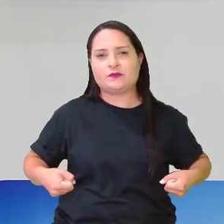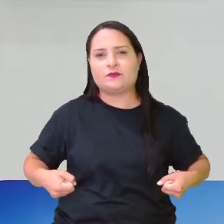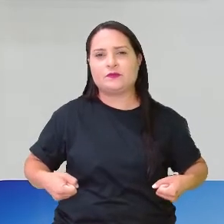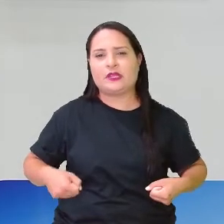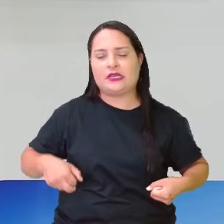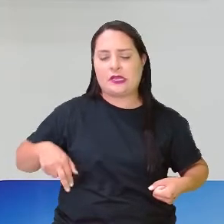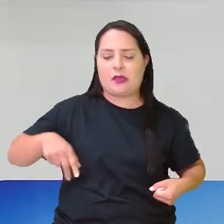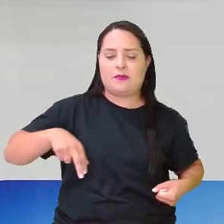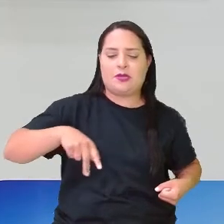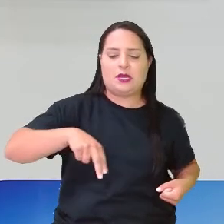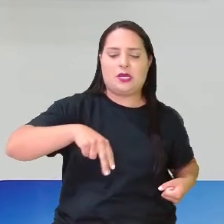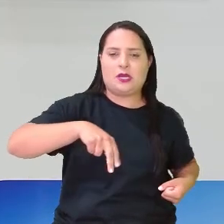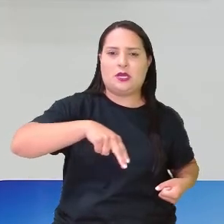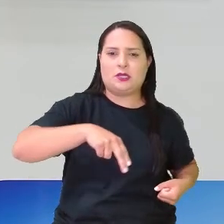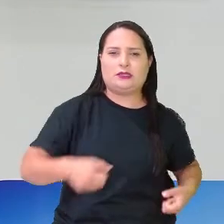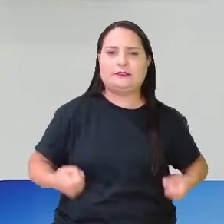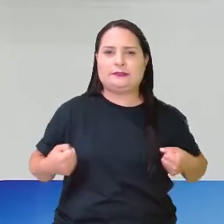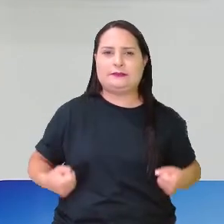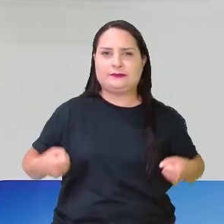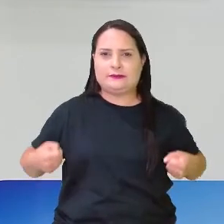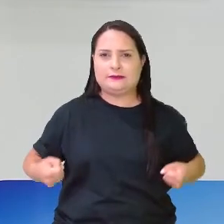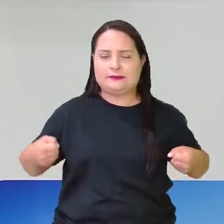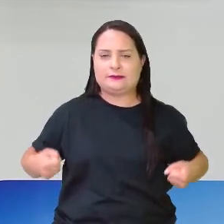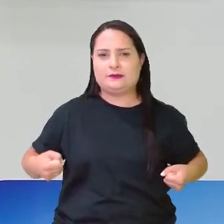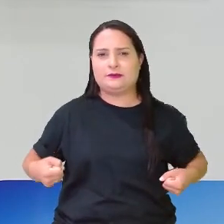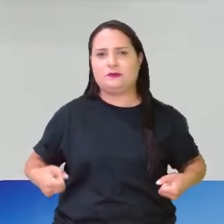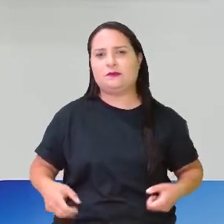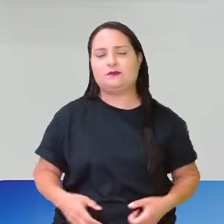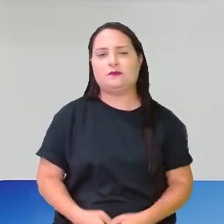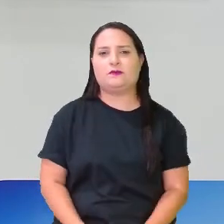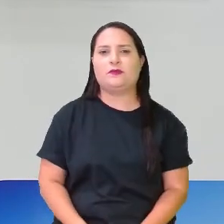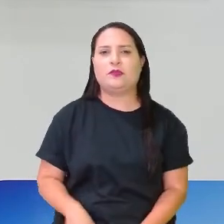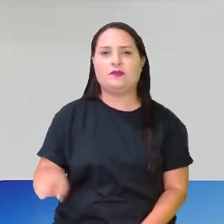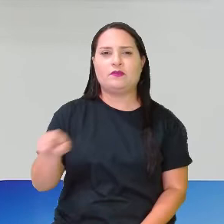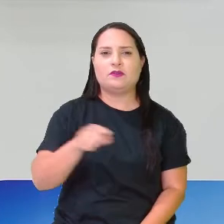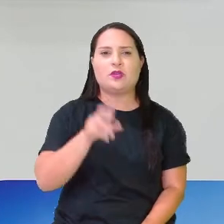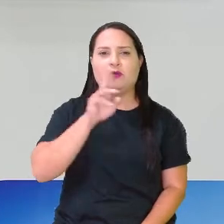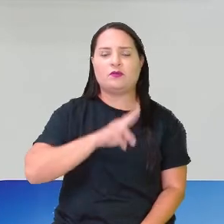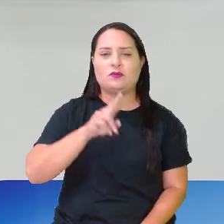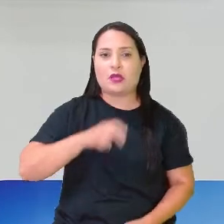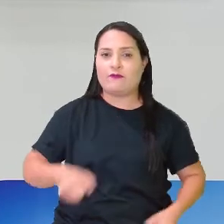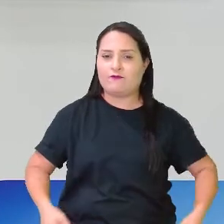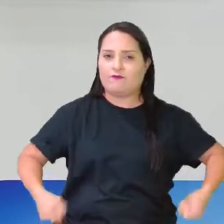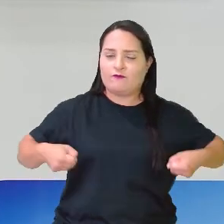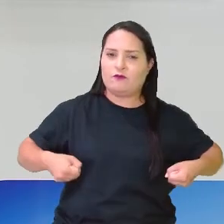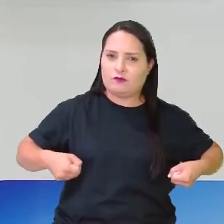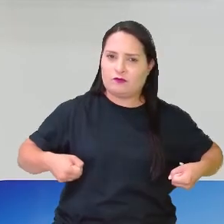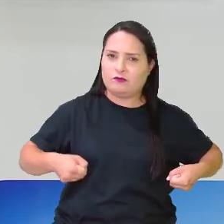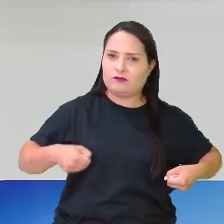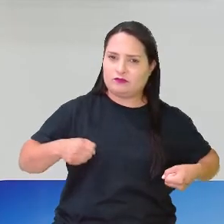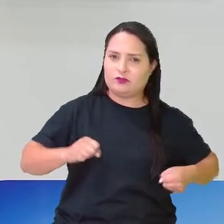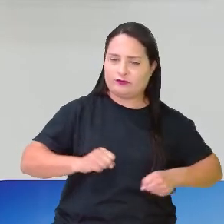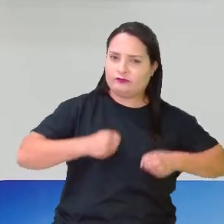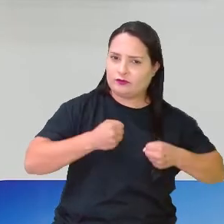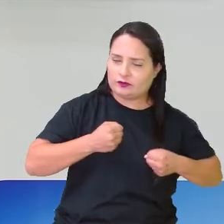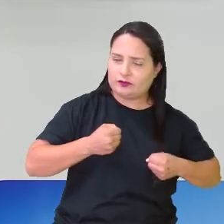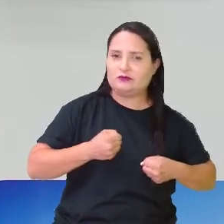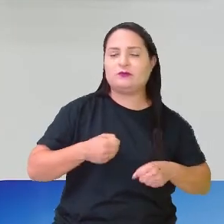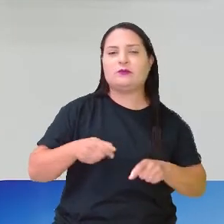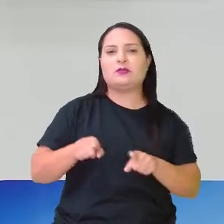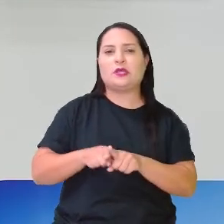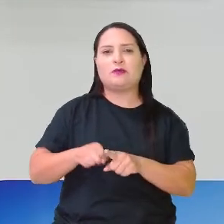tempo caminhando, segurando aquelas sacolas, você está utilizando tanto a força para segurar, como